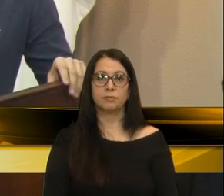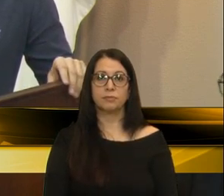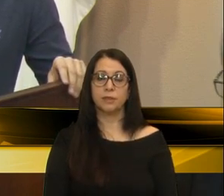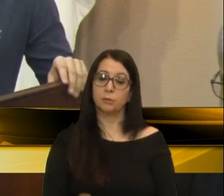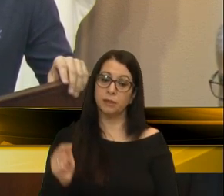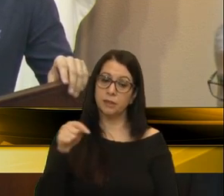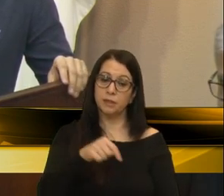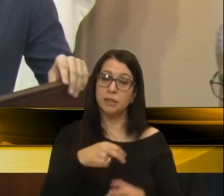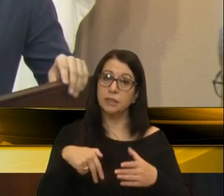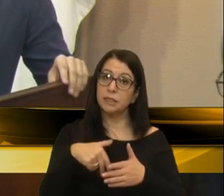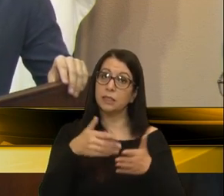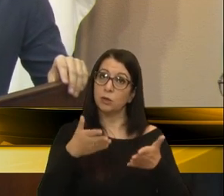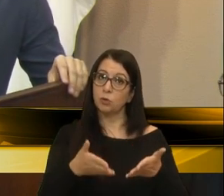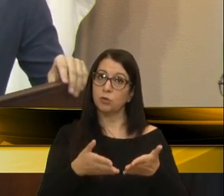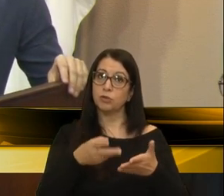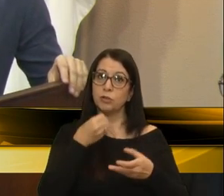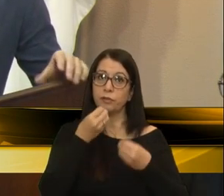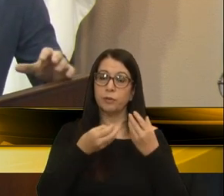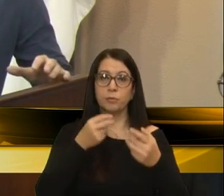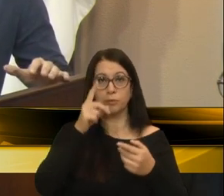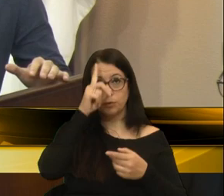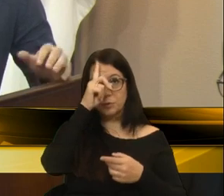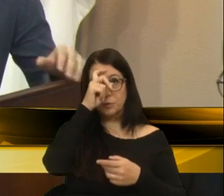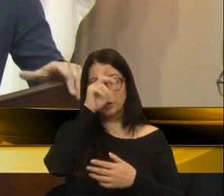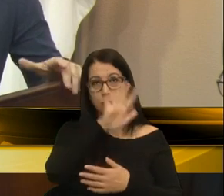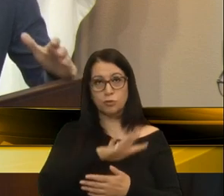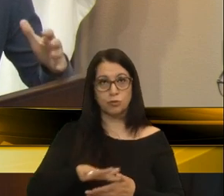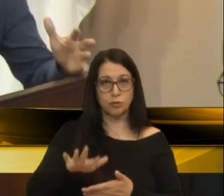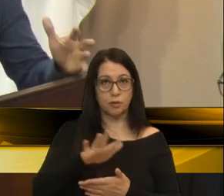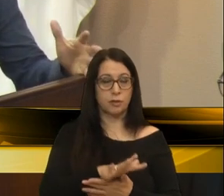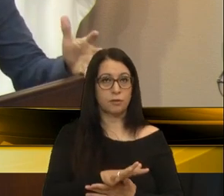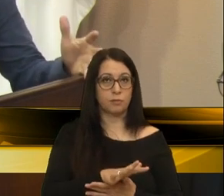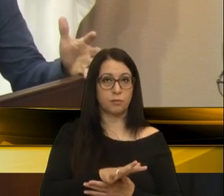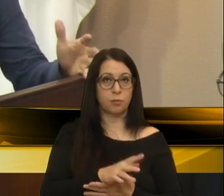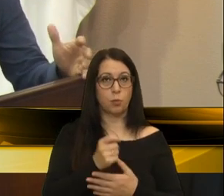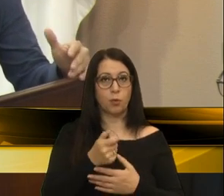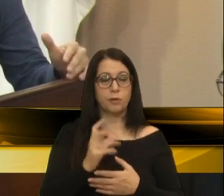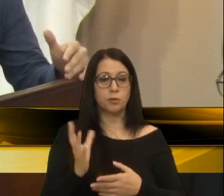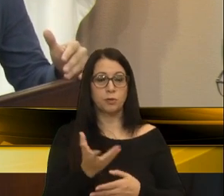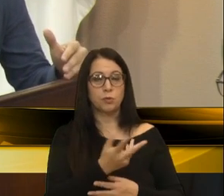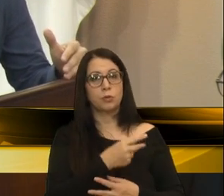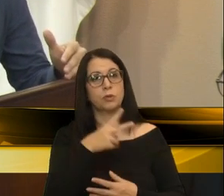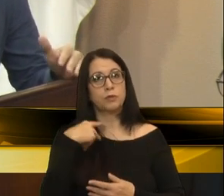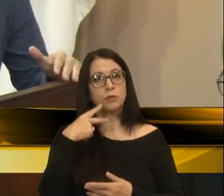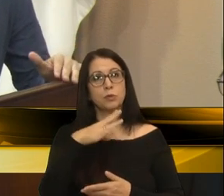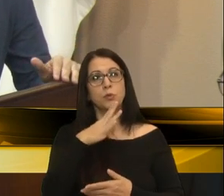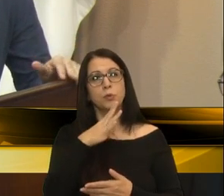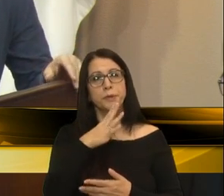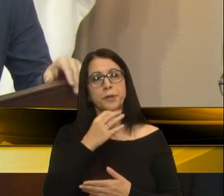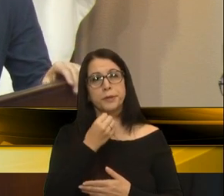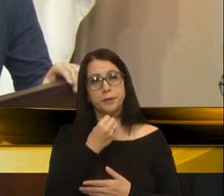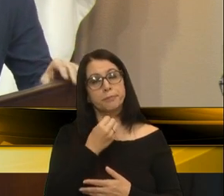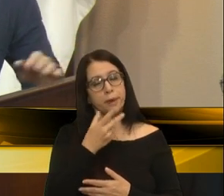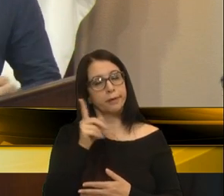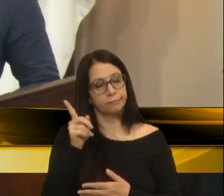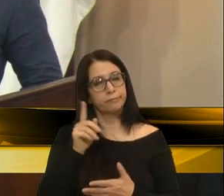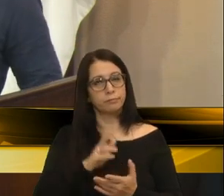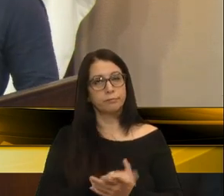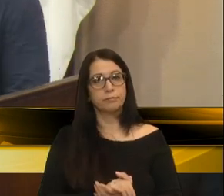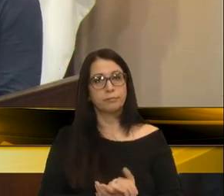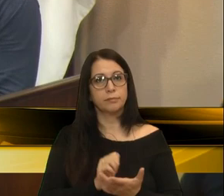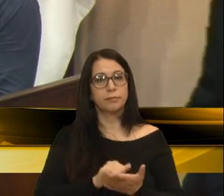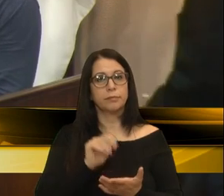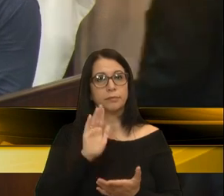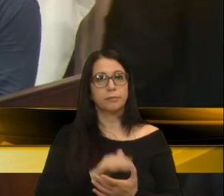para fazer um relato um pouco do Hospital Geral, que a grande maioria dos vereadores conhece bem a situação. Uma